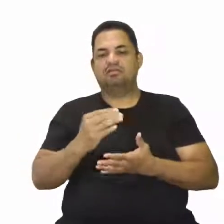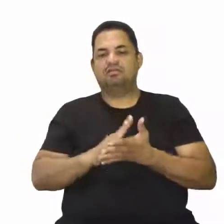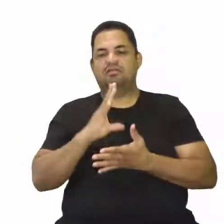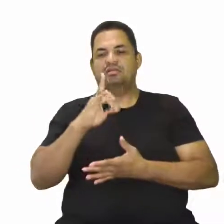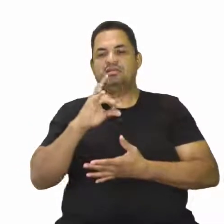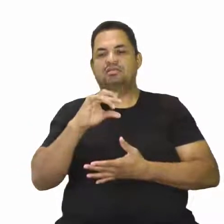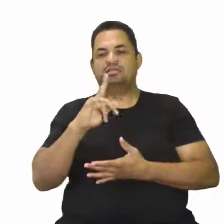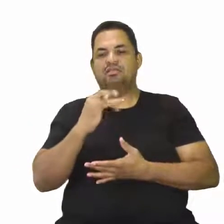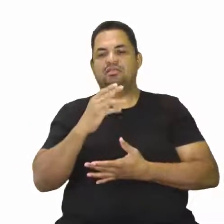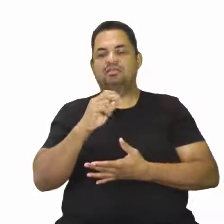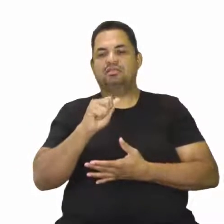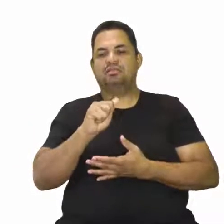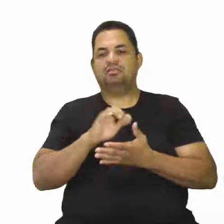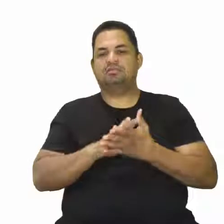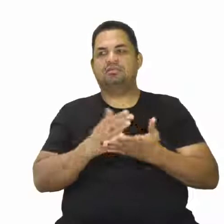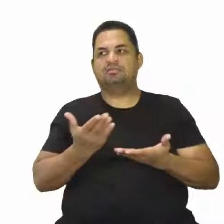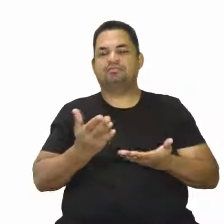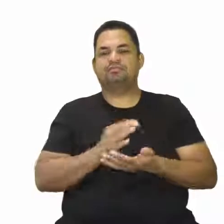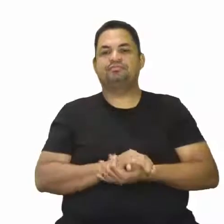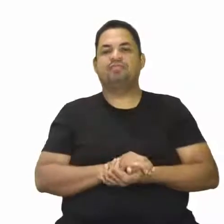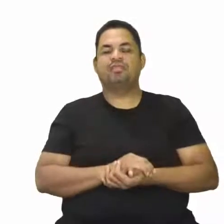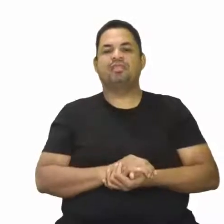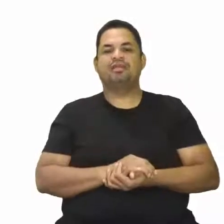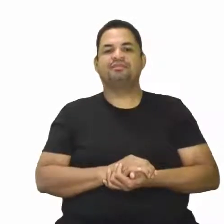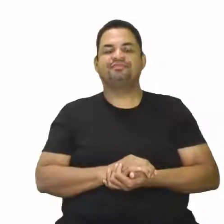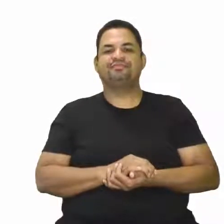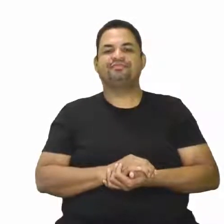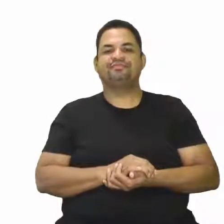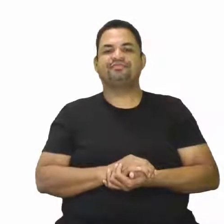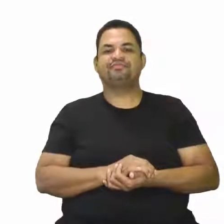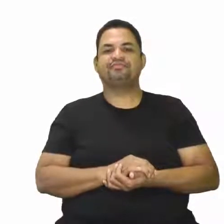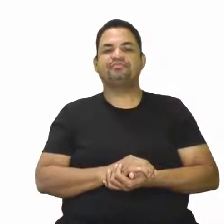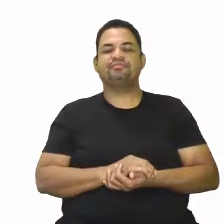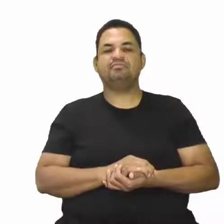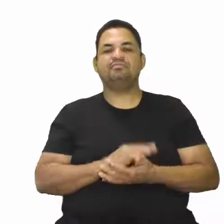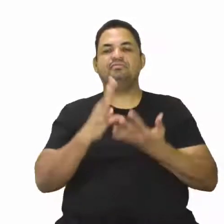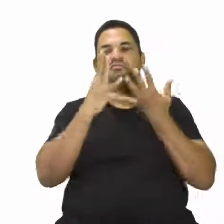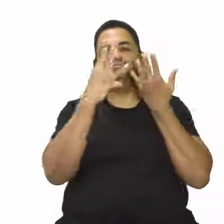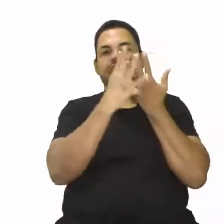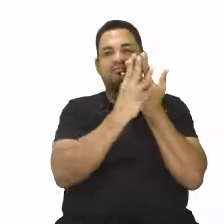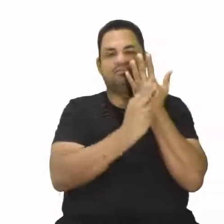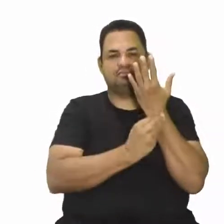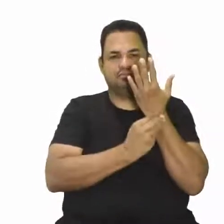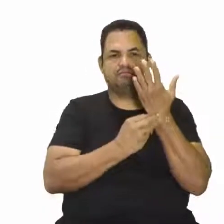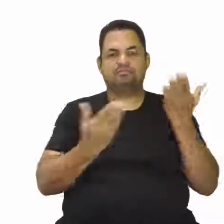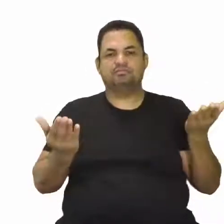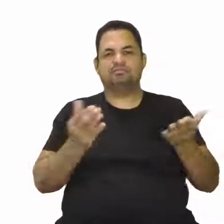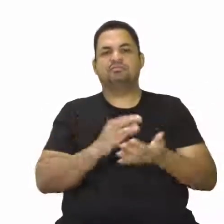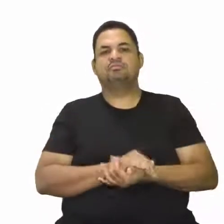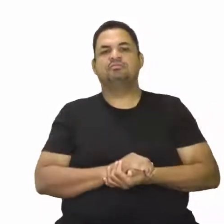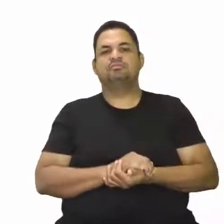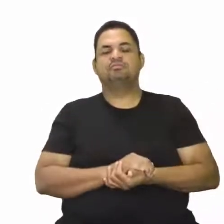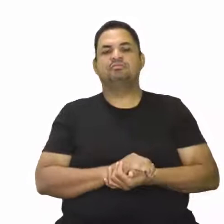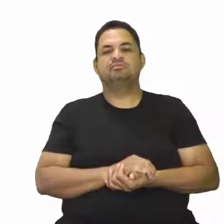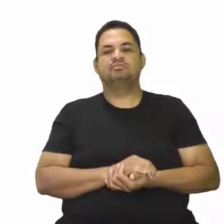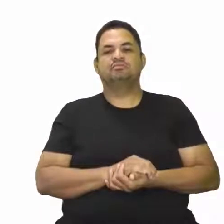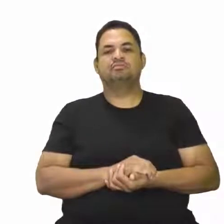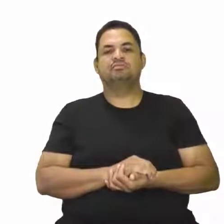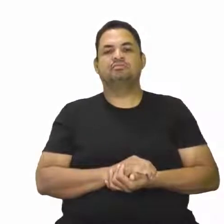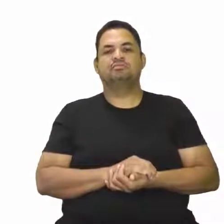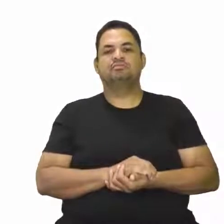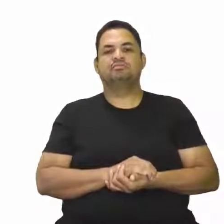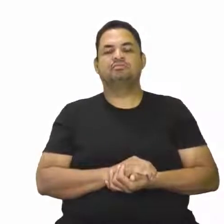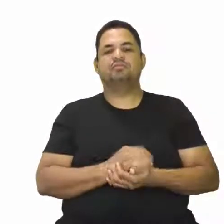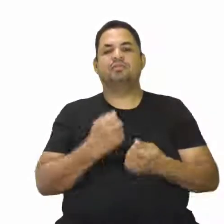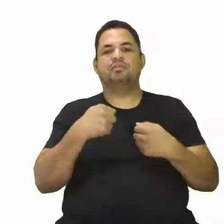deve ser mais uma variedade linguística tão somente. Aqui nós temos as nossas referências bibliográficas